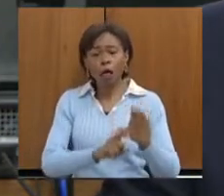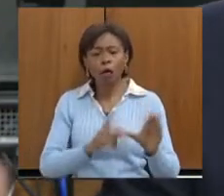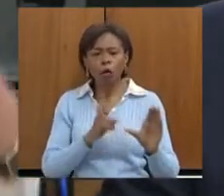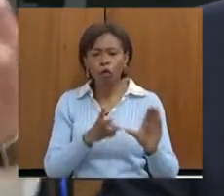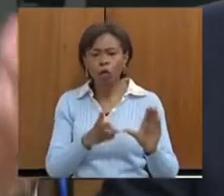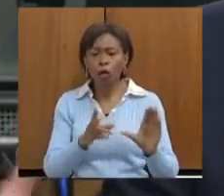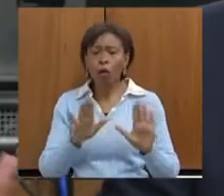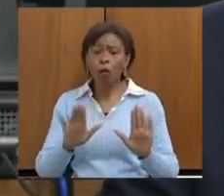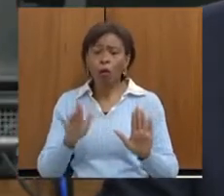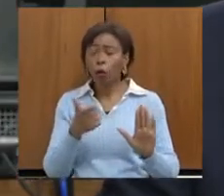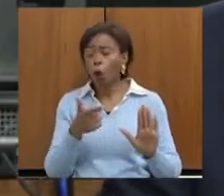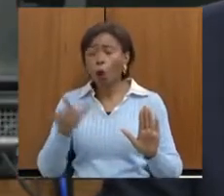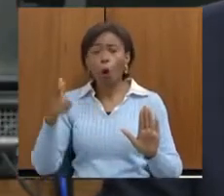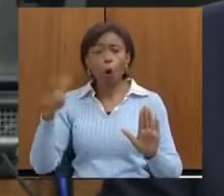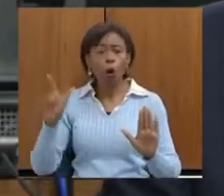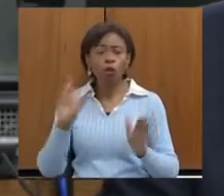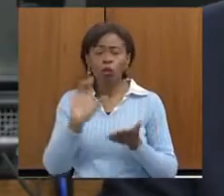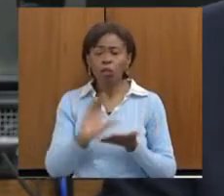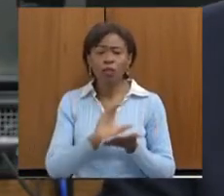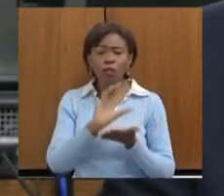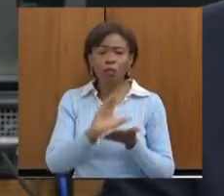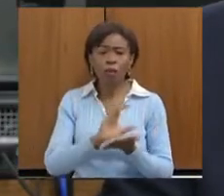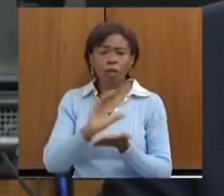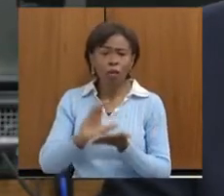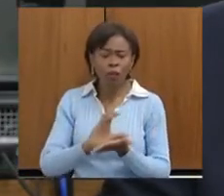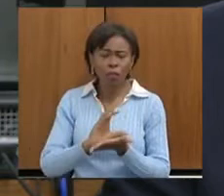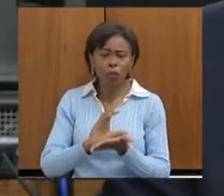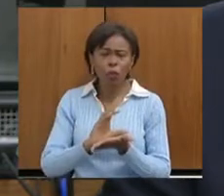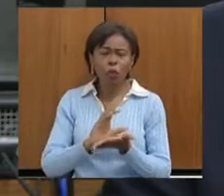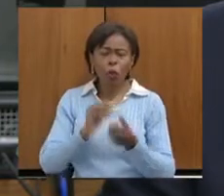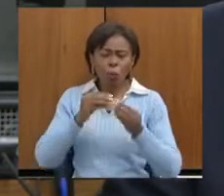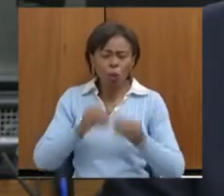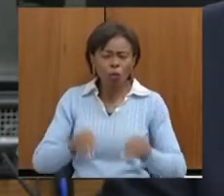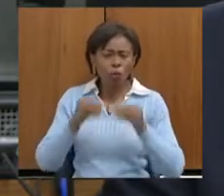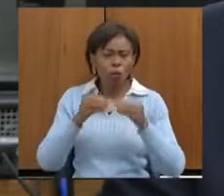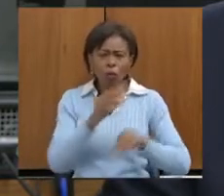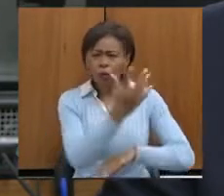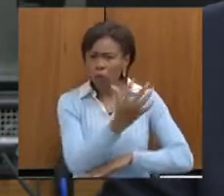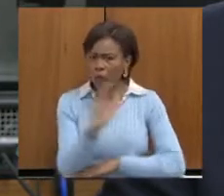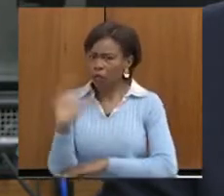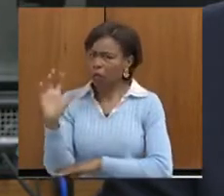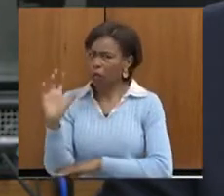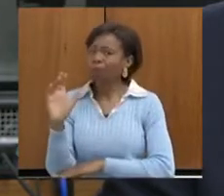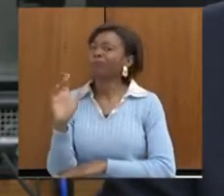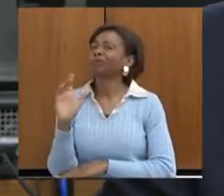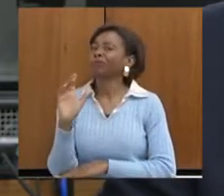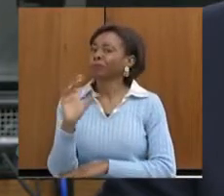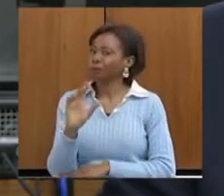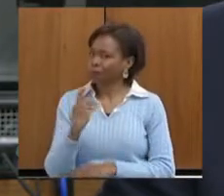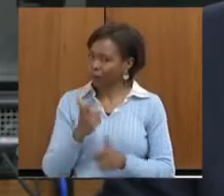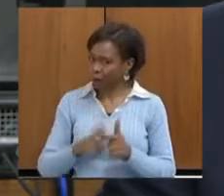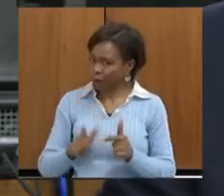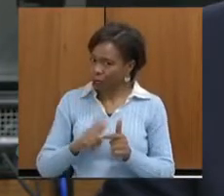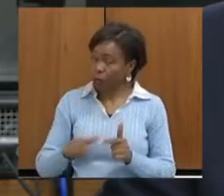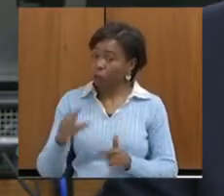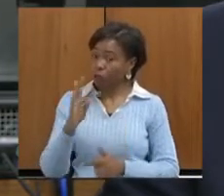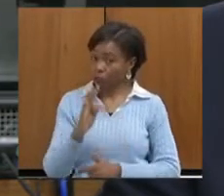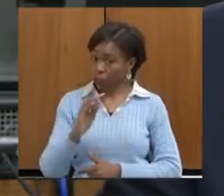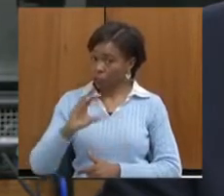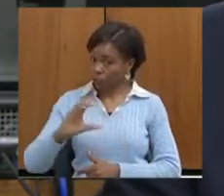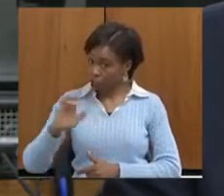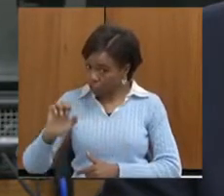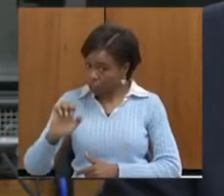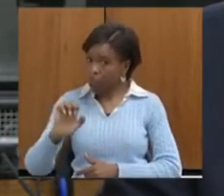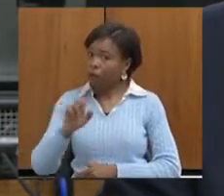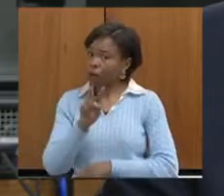investimentos que venham causar danos ambientais aí nós estamos diante de um outro problema que o Tribunal de Contas vai atuar em cima